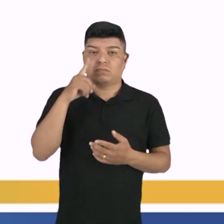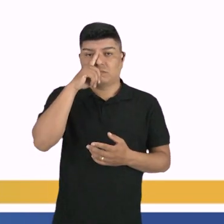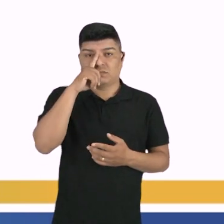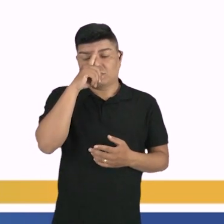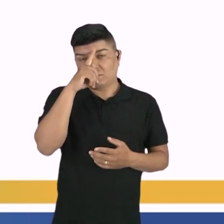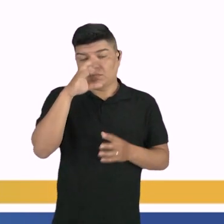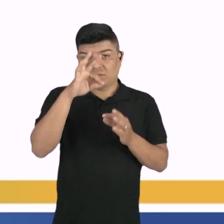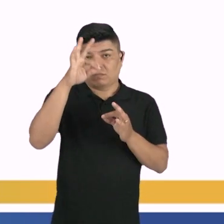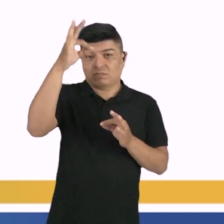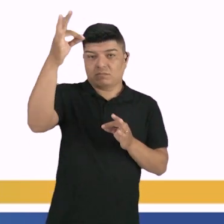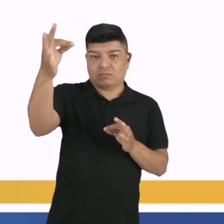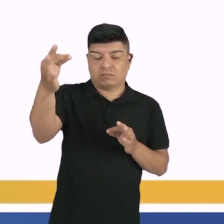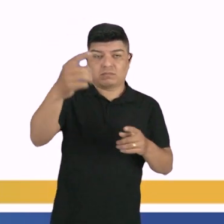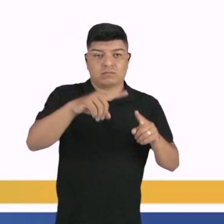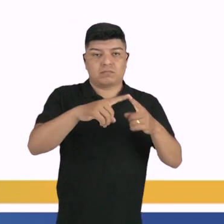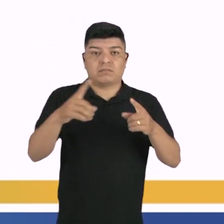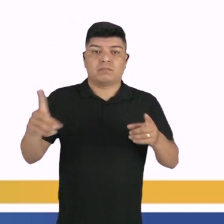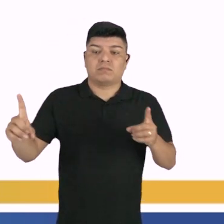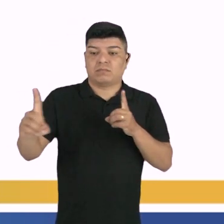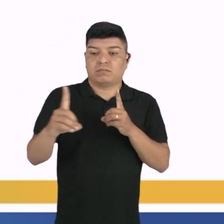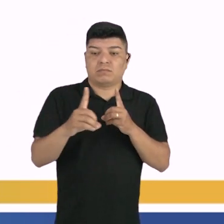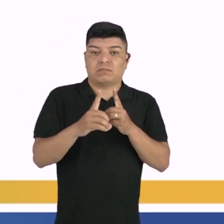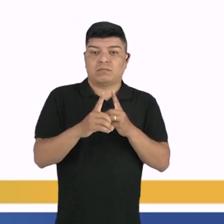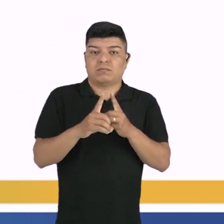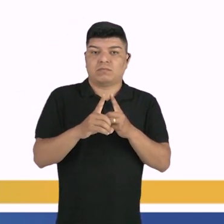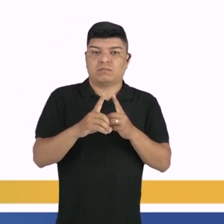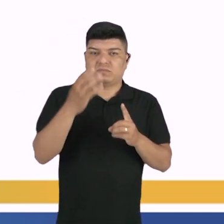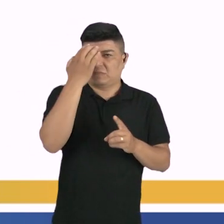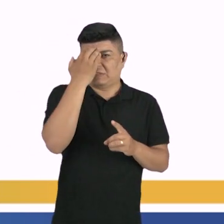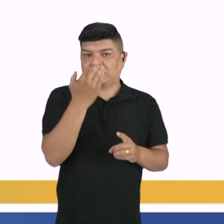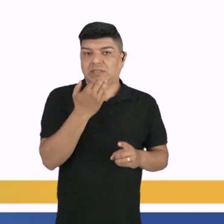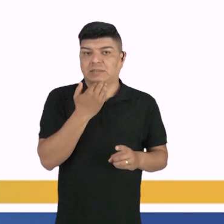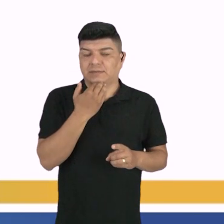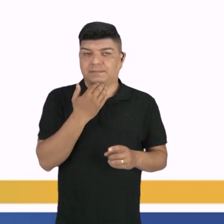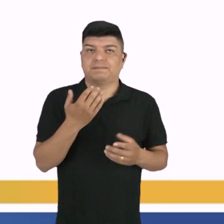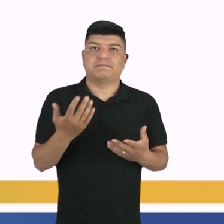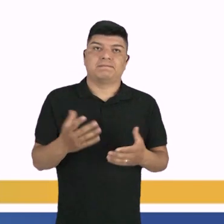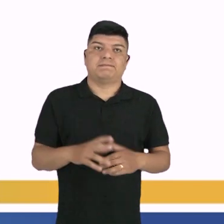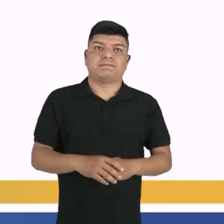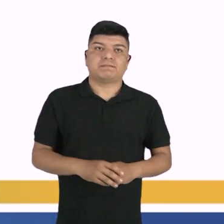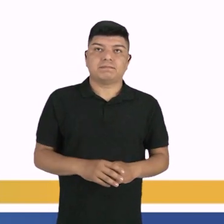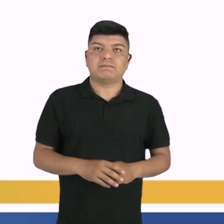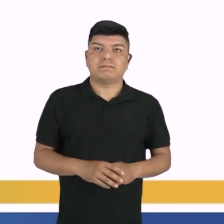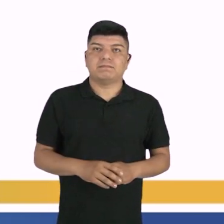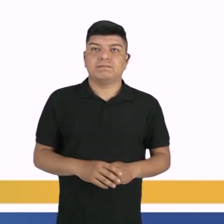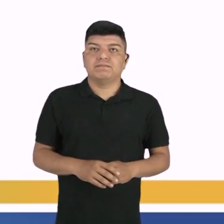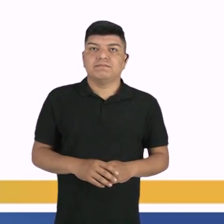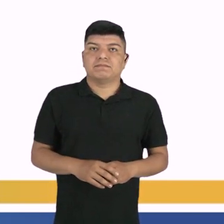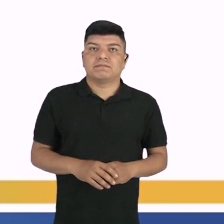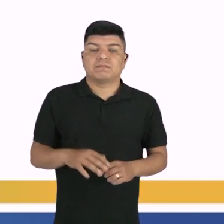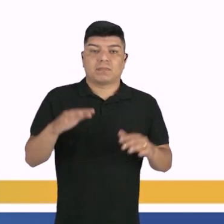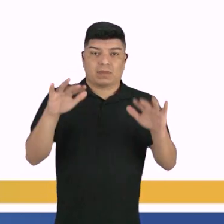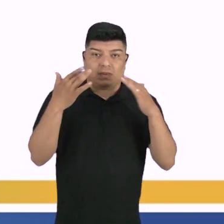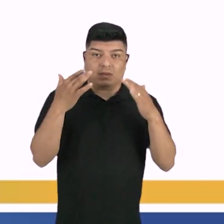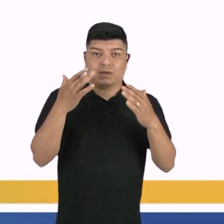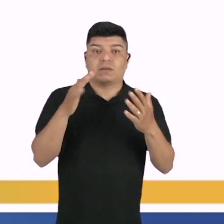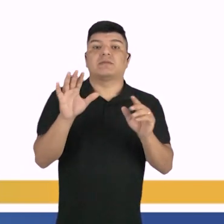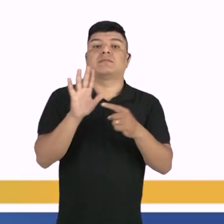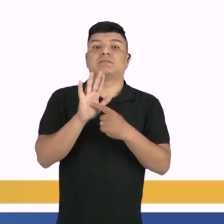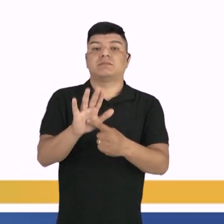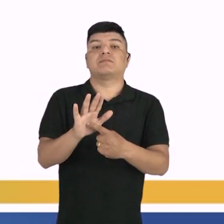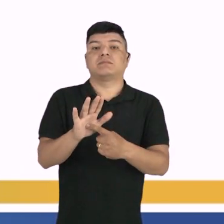agir com virtude e, ao mesmo tempo, com fortuna. Agora chegou o momento do nosso